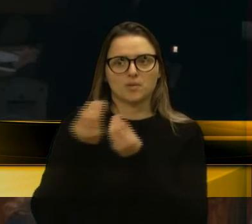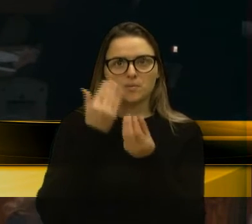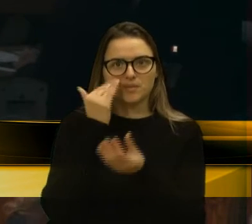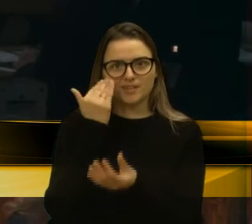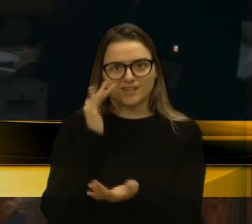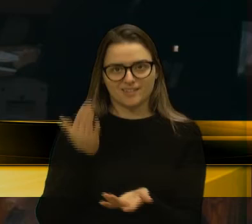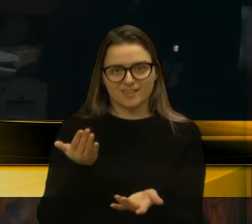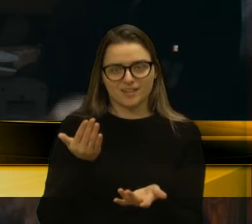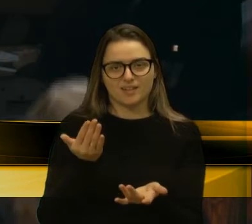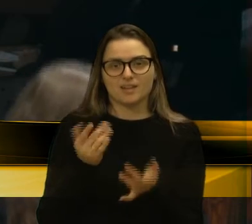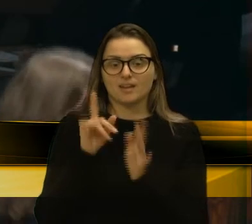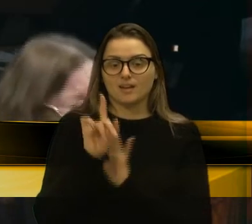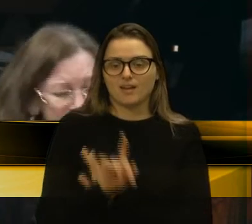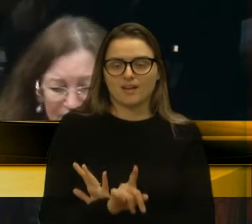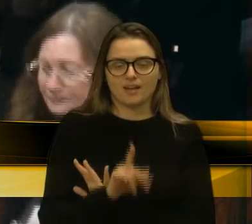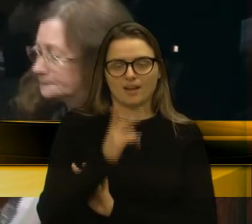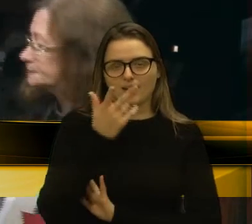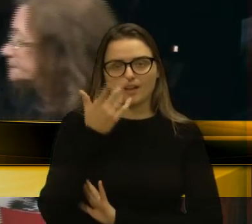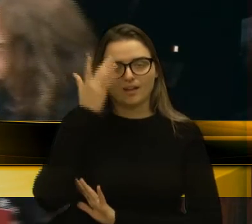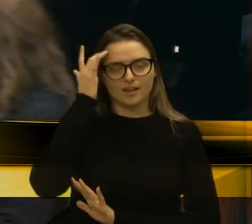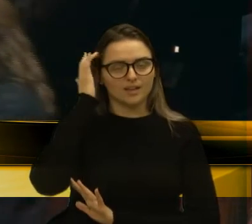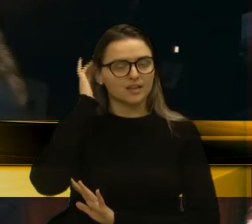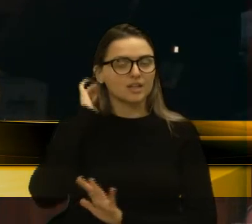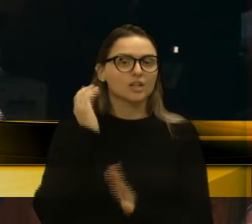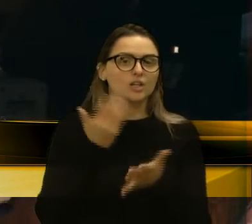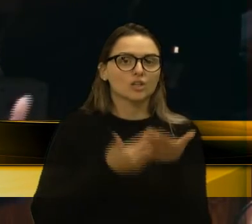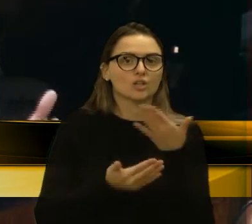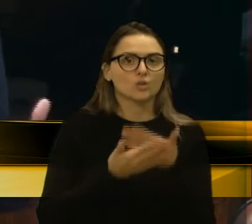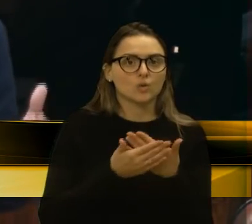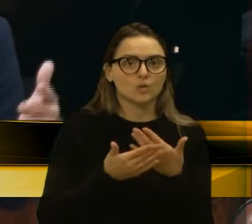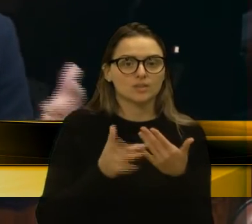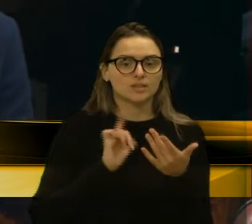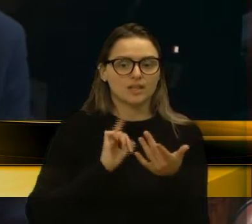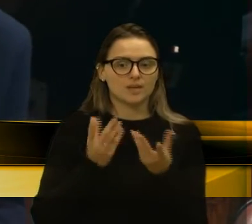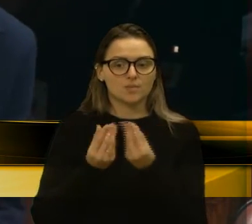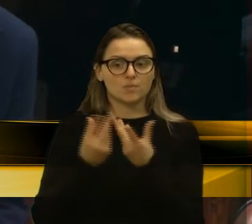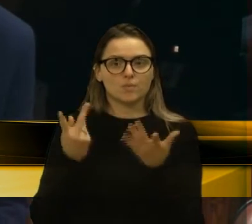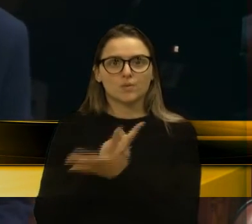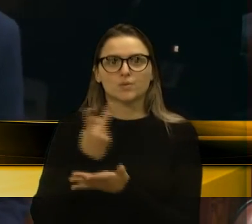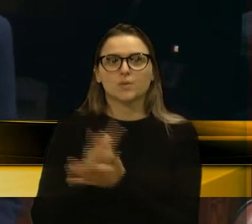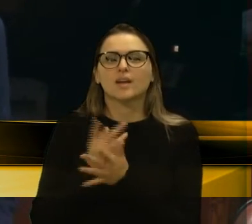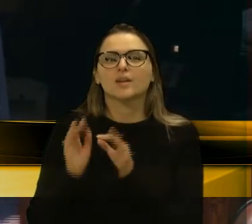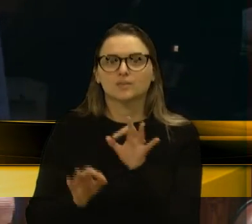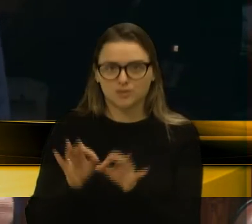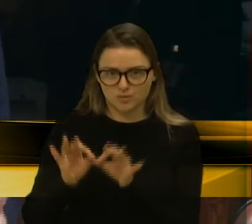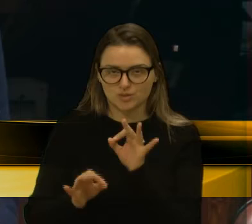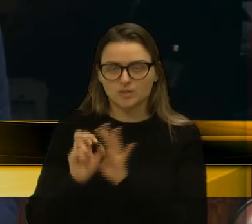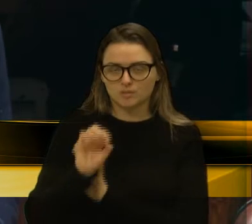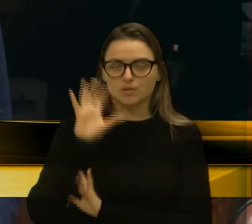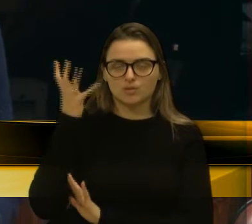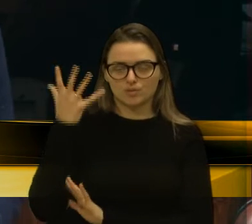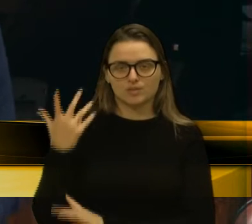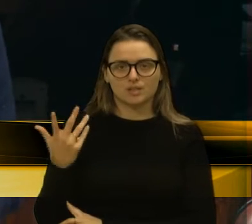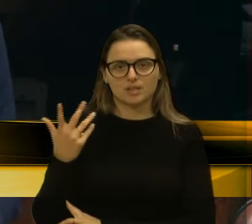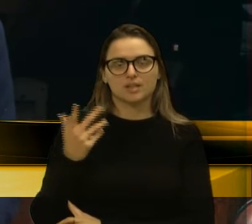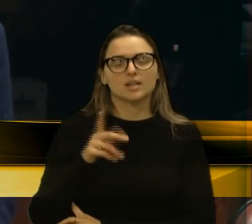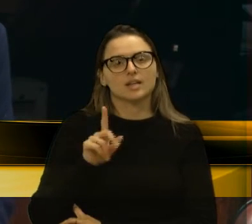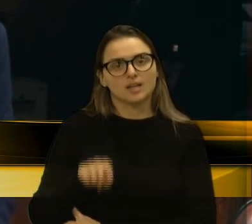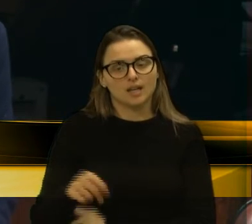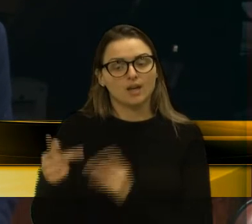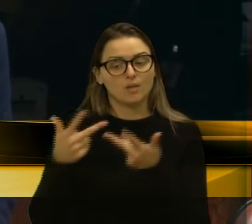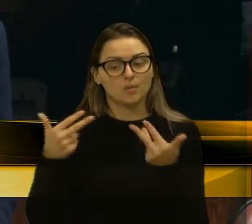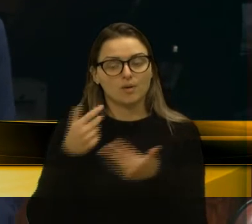dar uma carta branca, né, para que se cometa muita injustiça. E isso é bastante